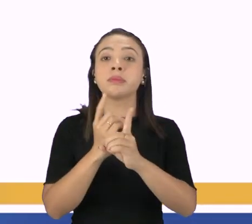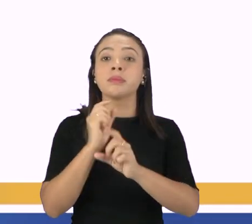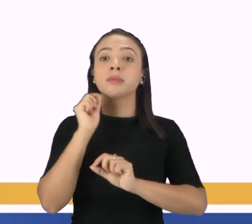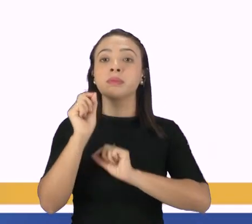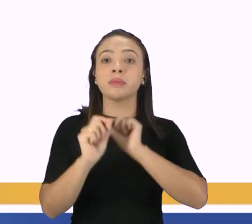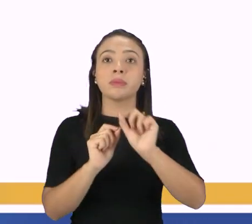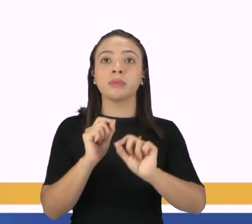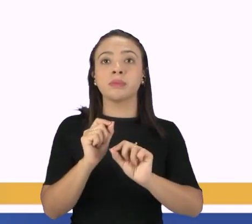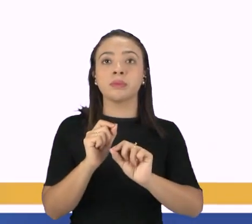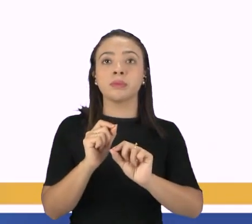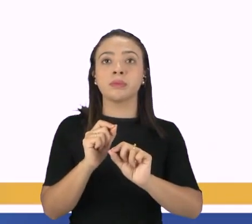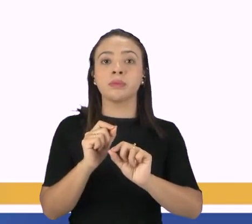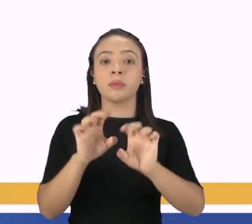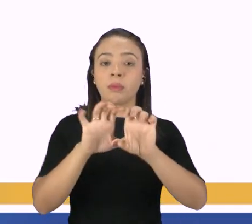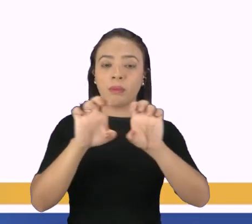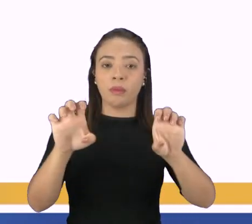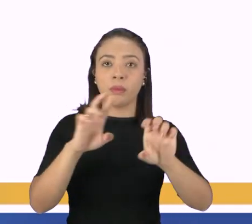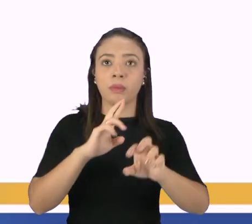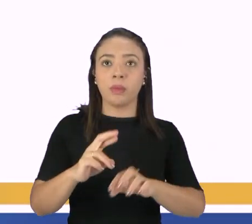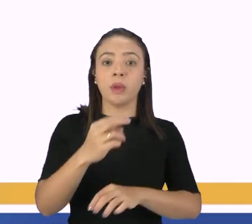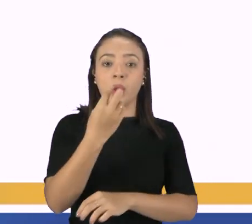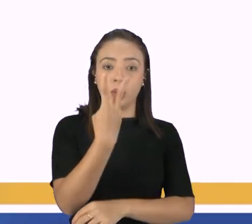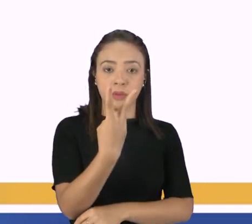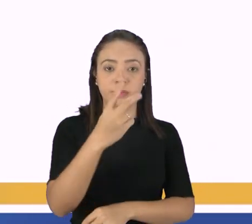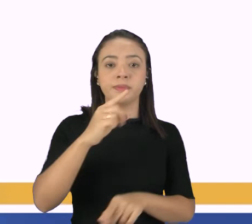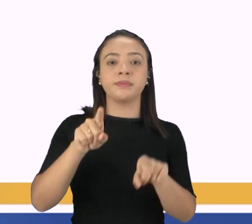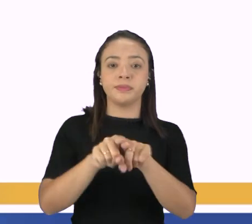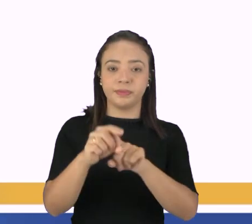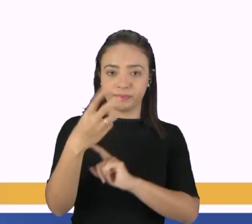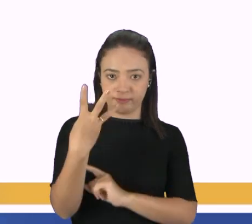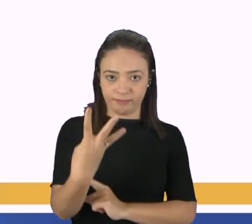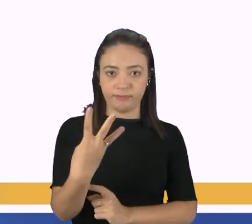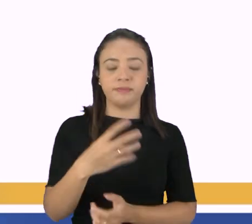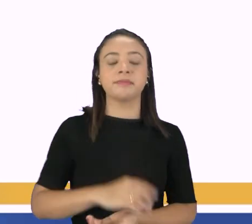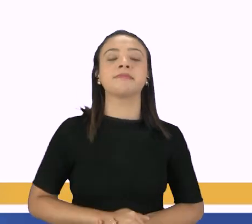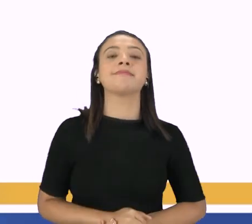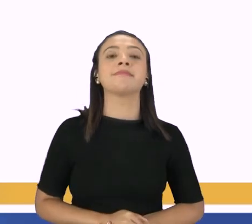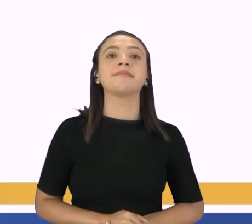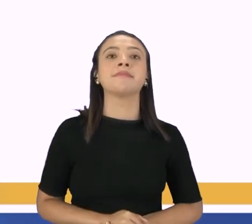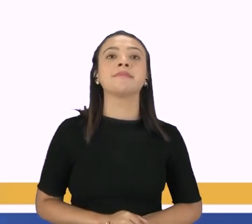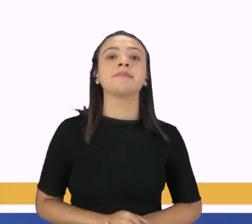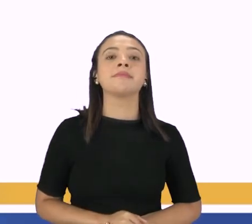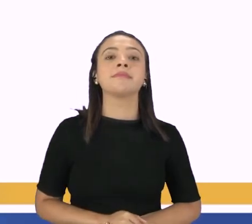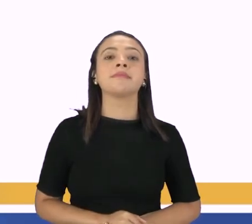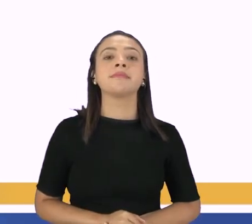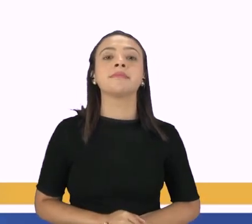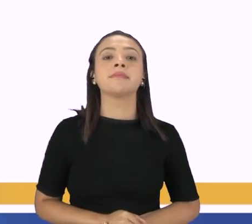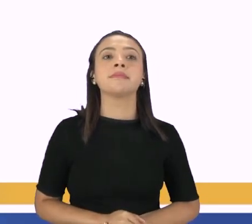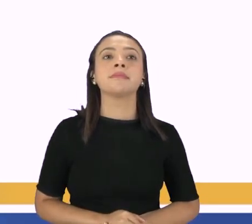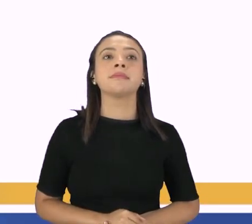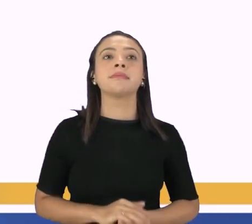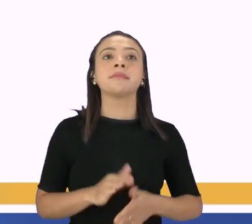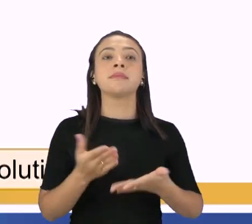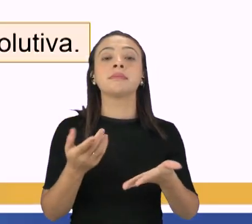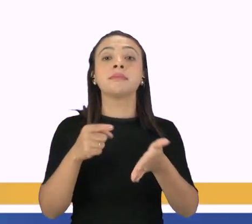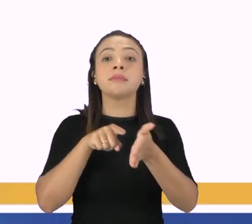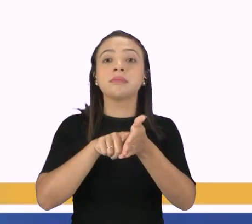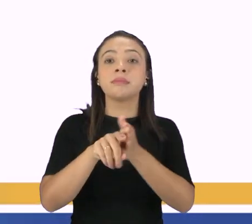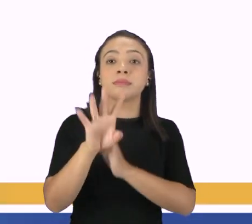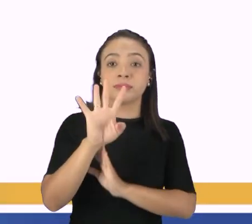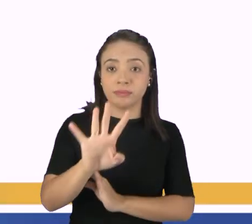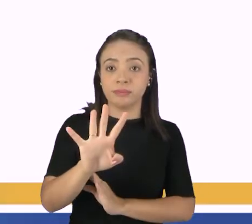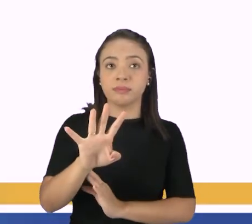uma solução dessa equação igual a 2 e 3, tudo bem? Então, vamos para o nosso próximo e